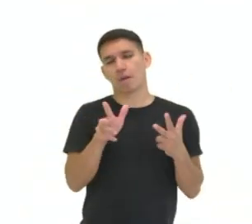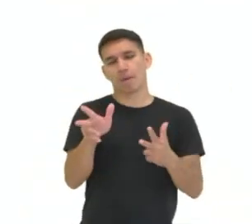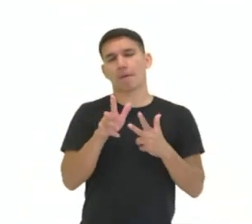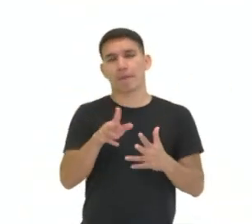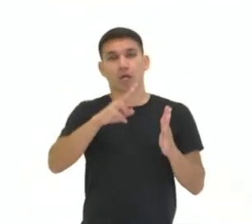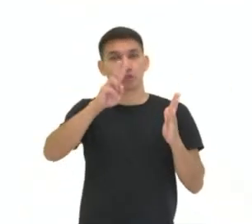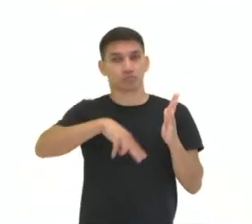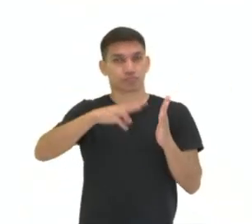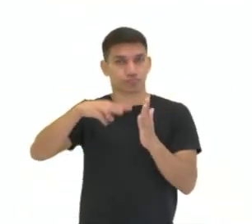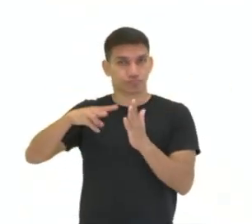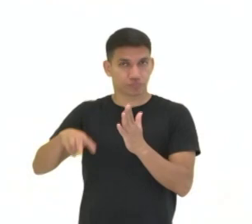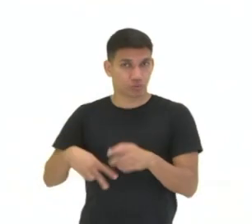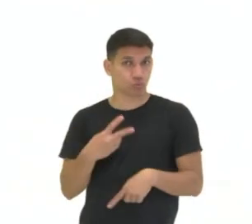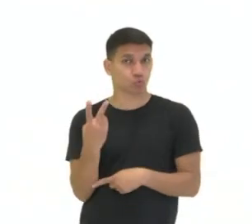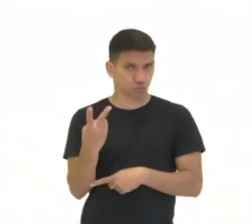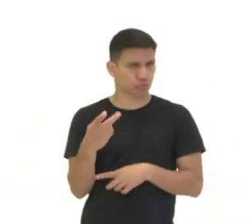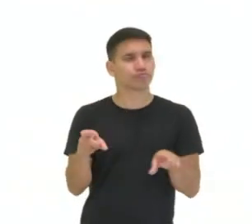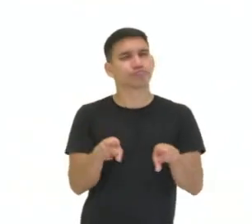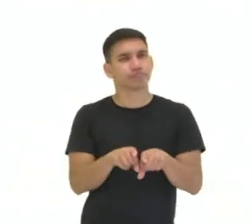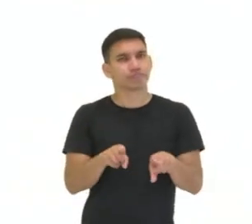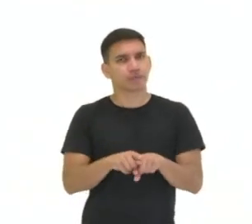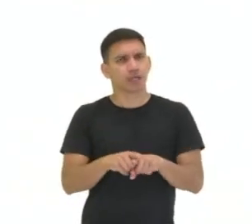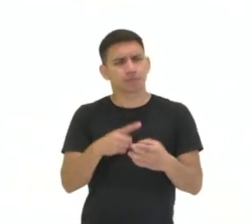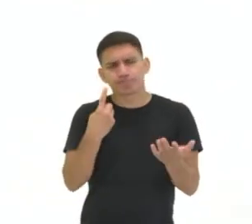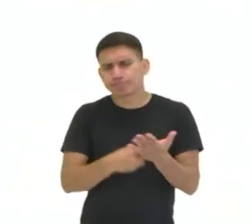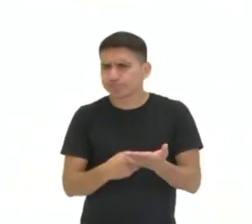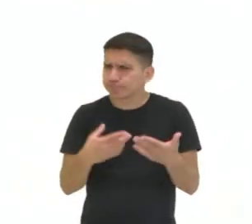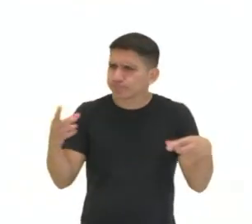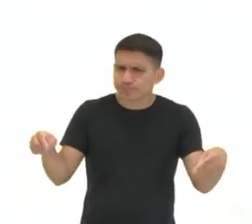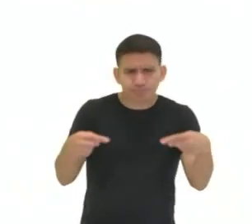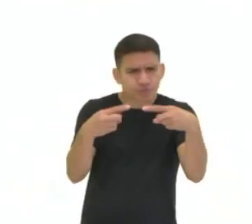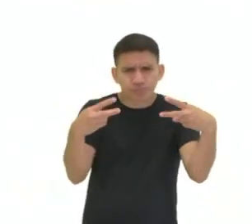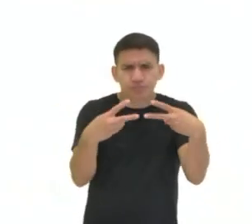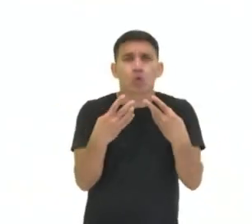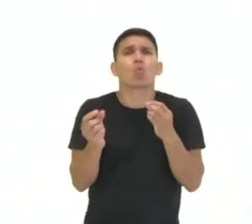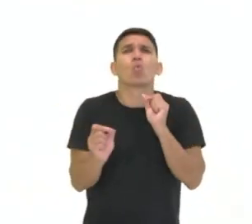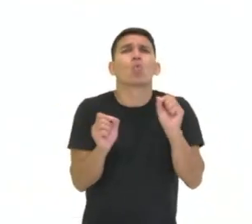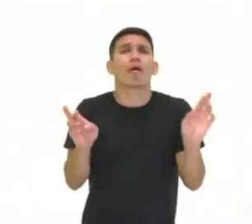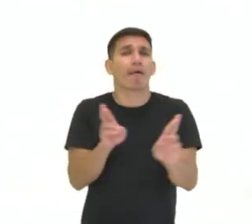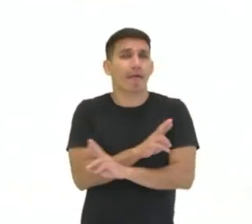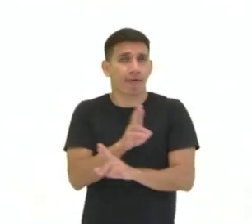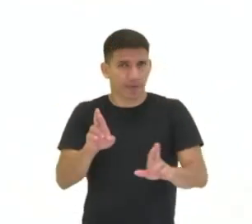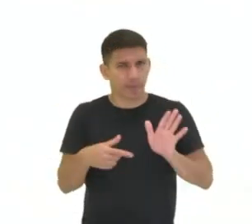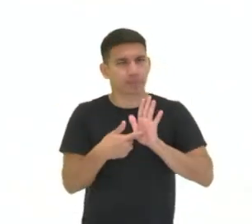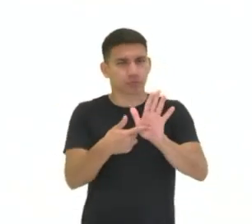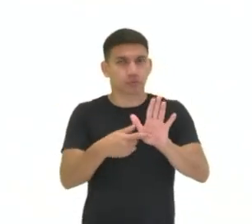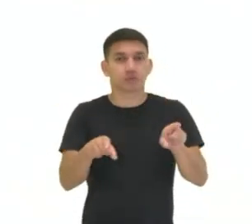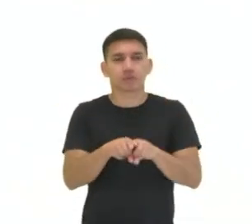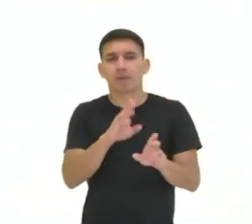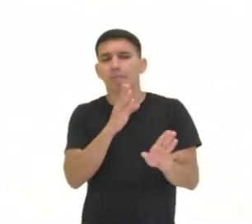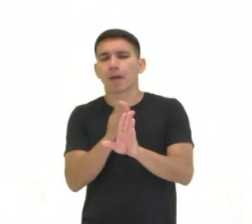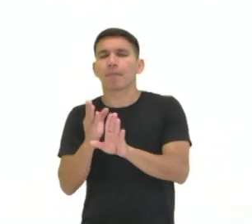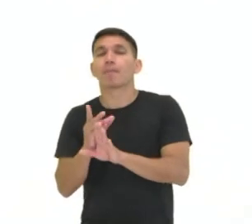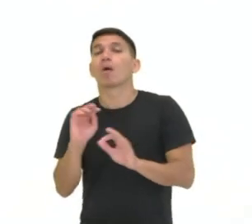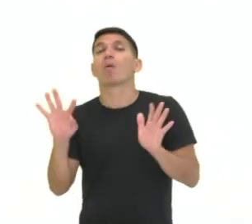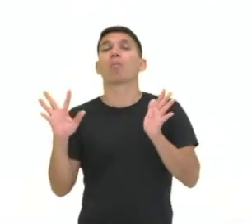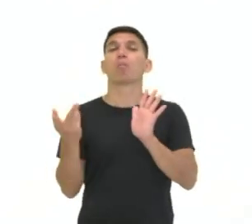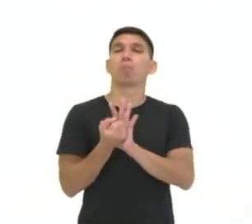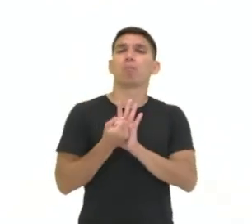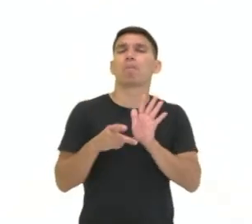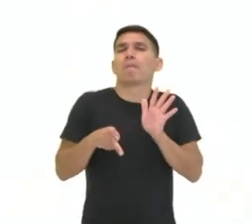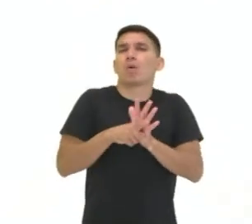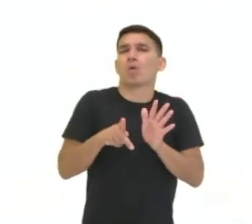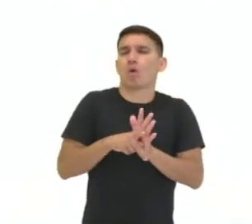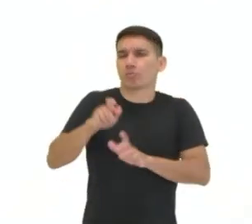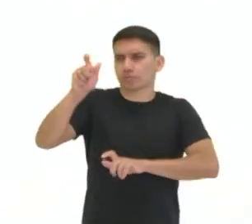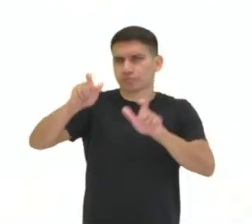das reportagens, estabelecemos relação entre as partes do texto, identificamos as marcas linguísticas que evidenciam o interlocutor do texto